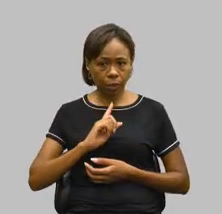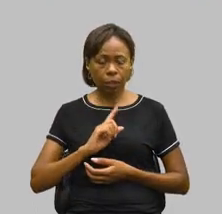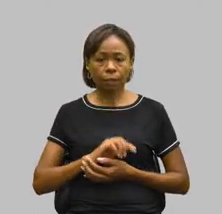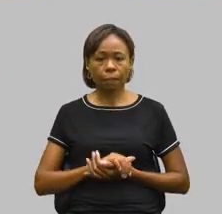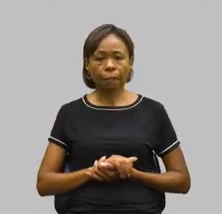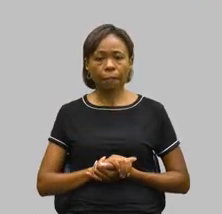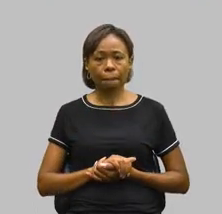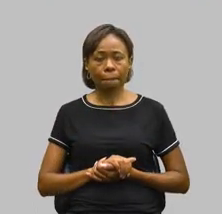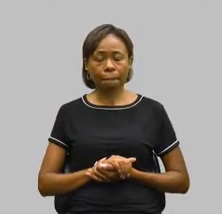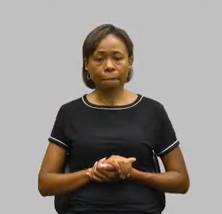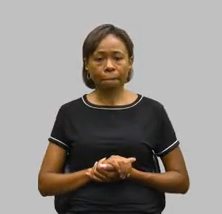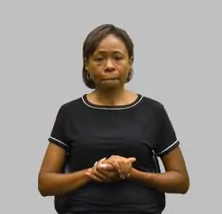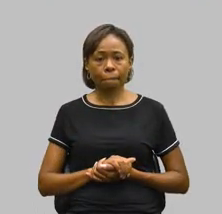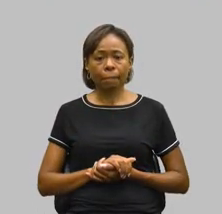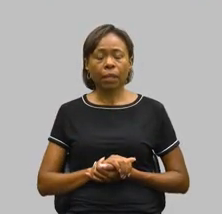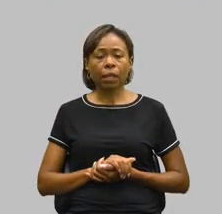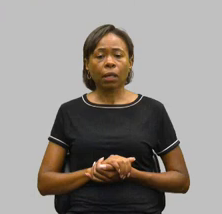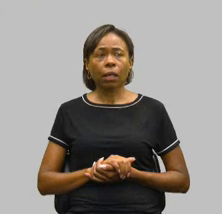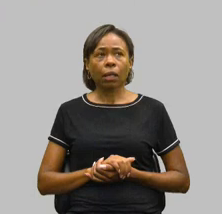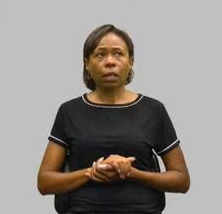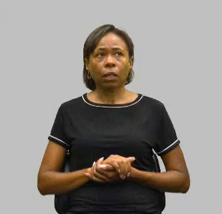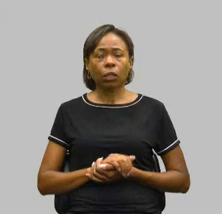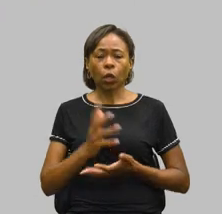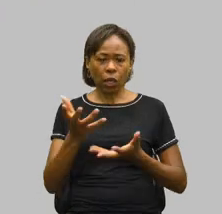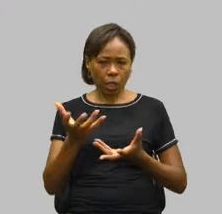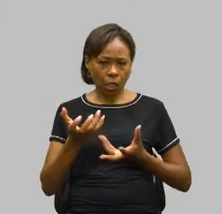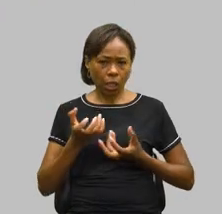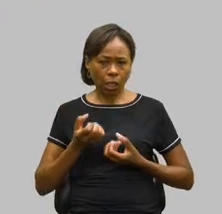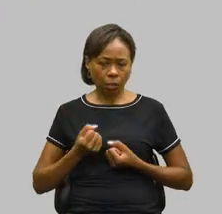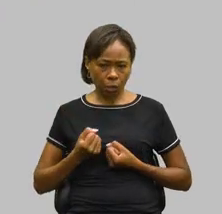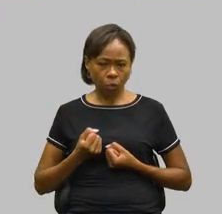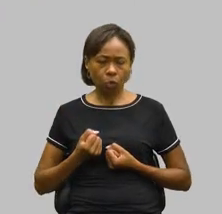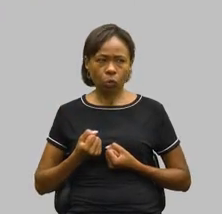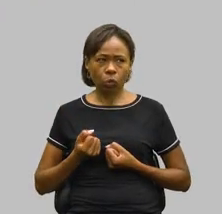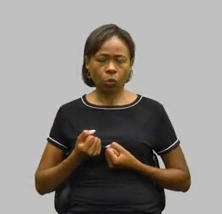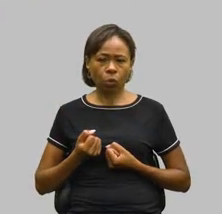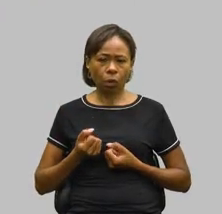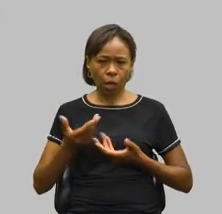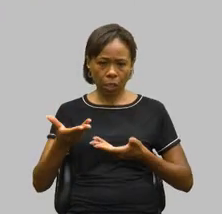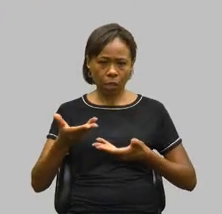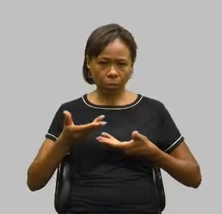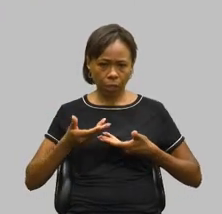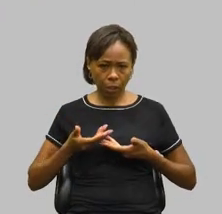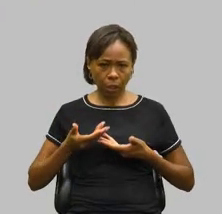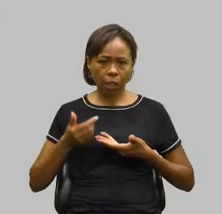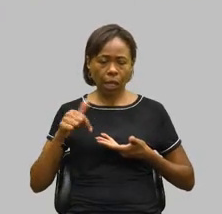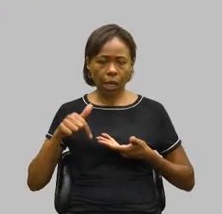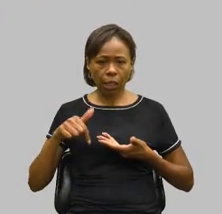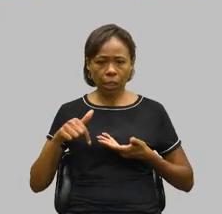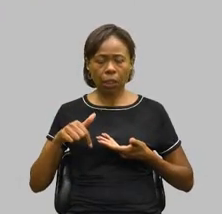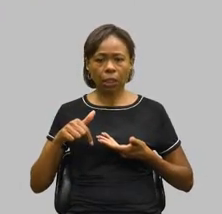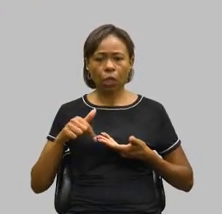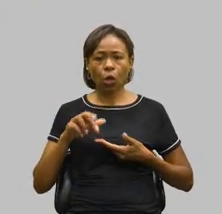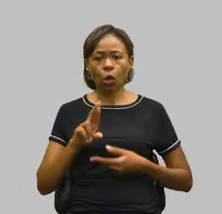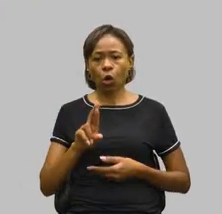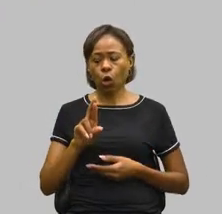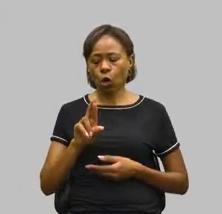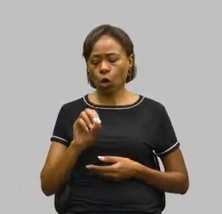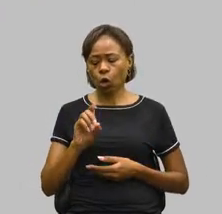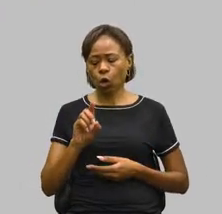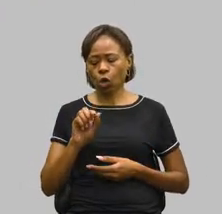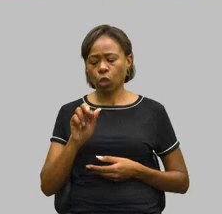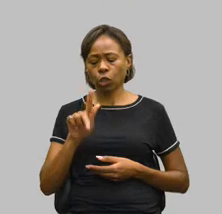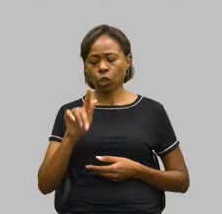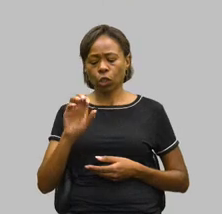eh nós recebemos aqui no na nossa audiência o Rodrigo Marques da Costa que é